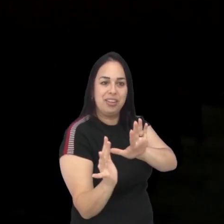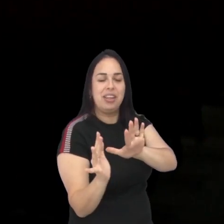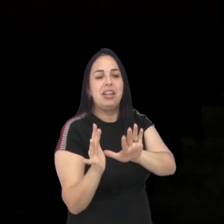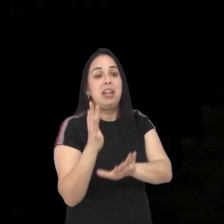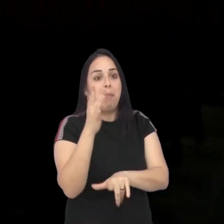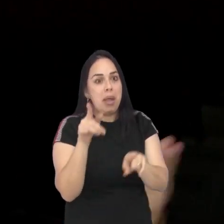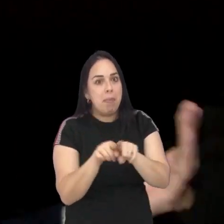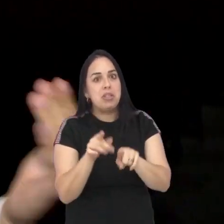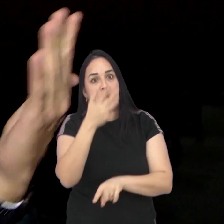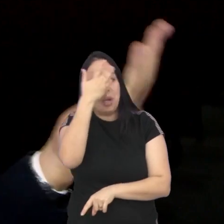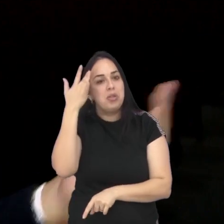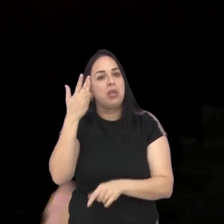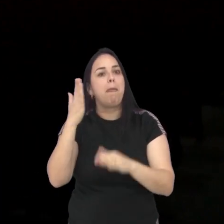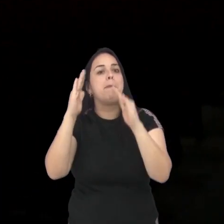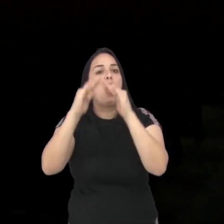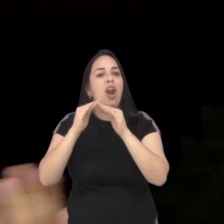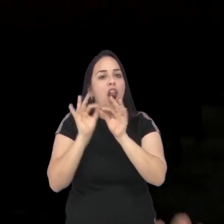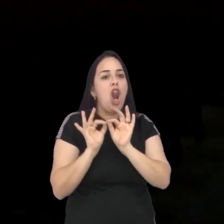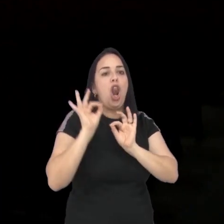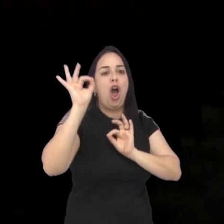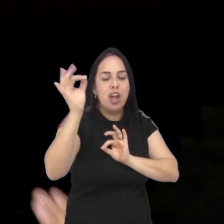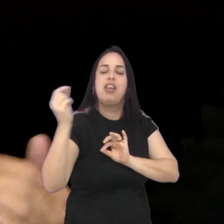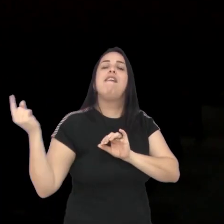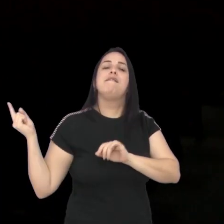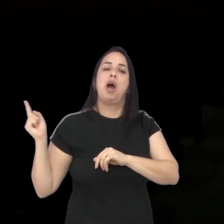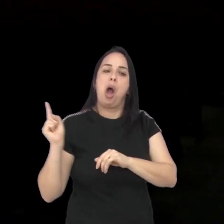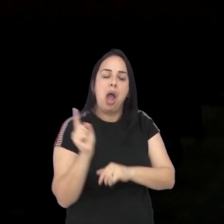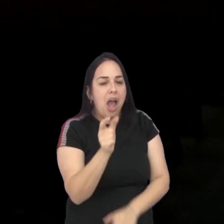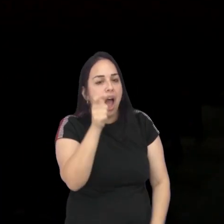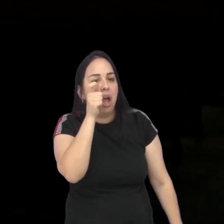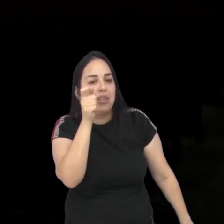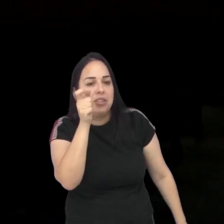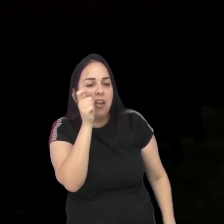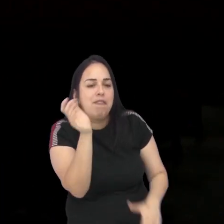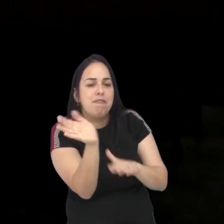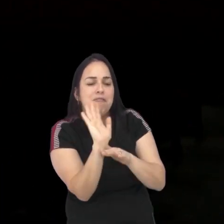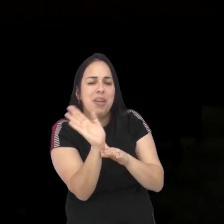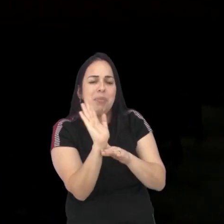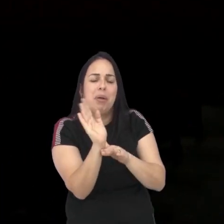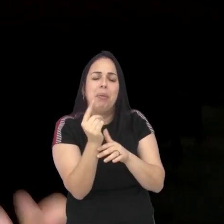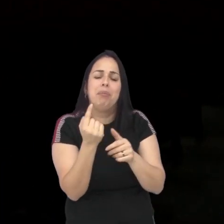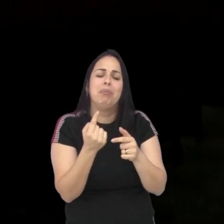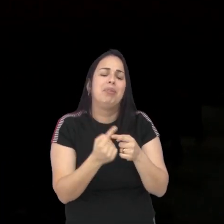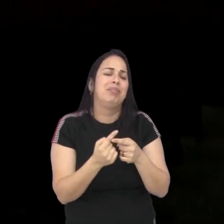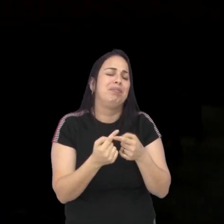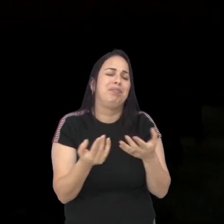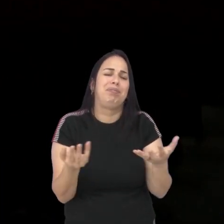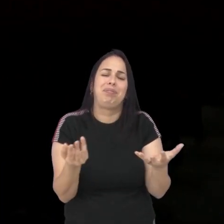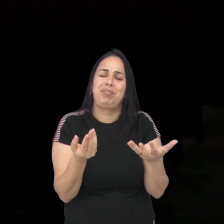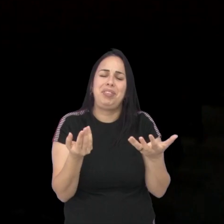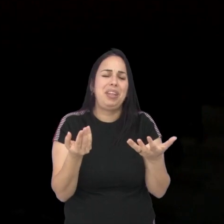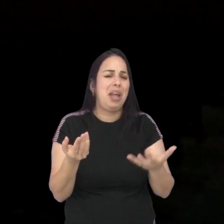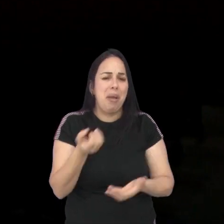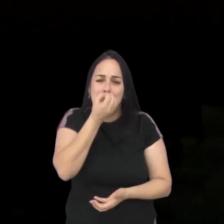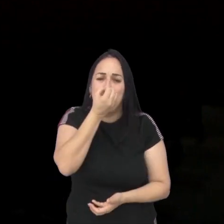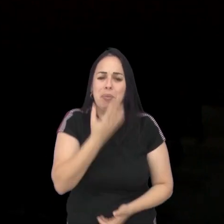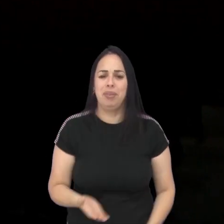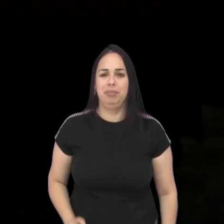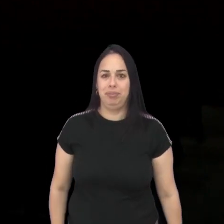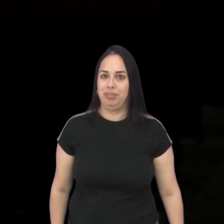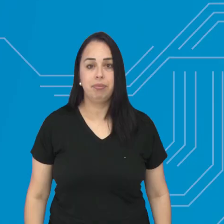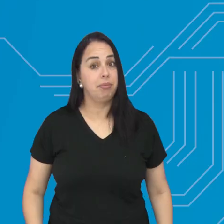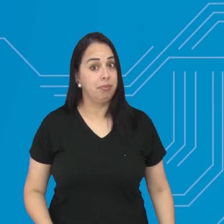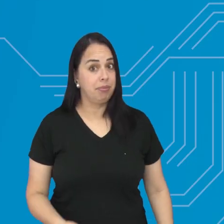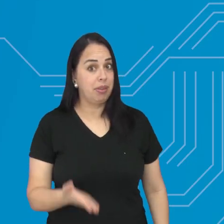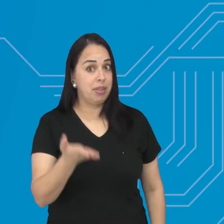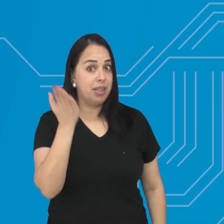do entorno de Santana, mas vem pessoas de outros bairros também prestigiar esses filmes, porque vale muito